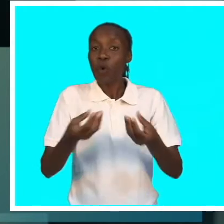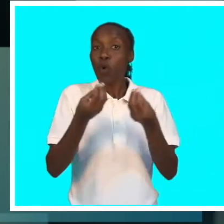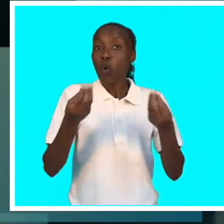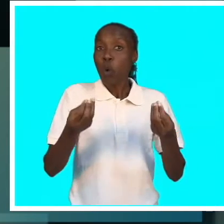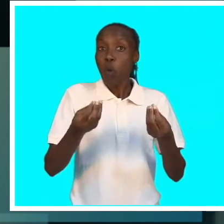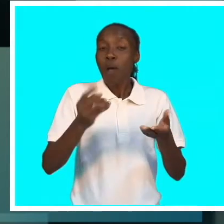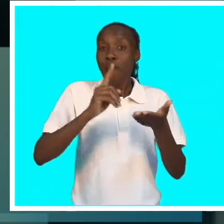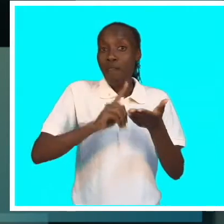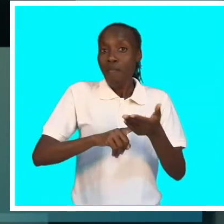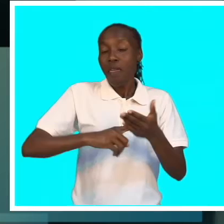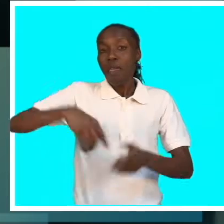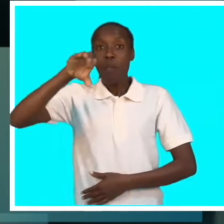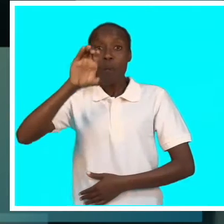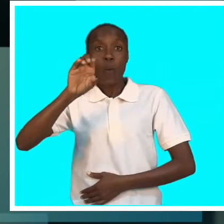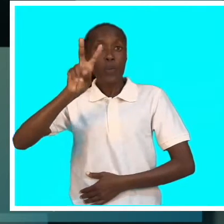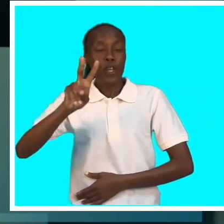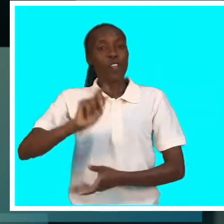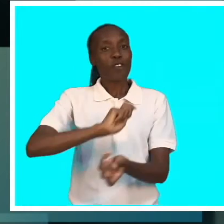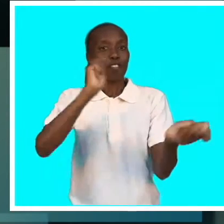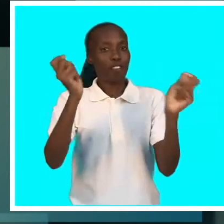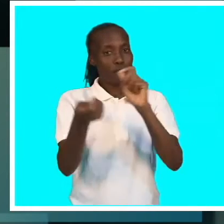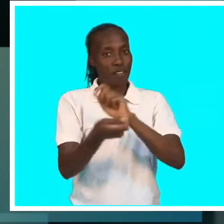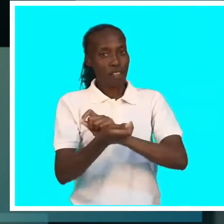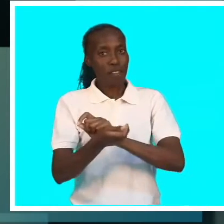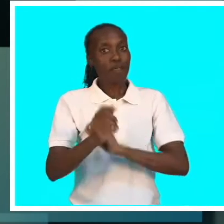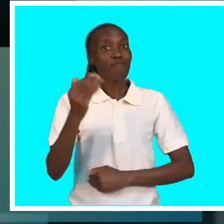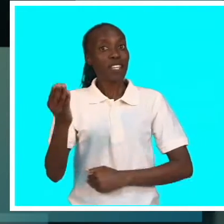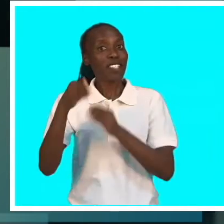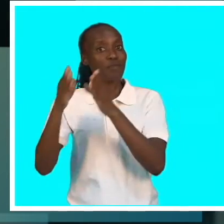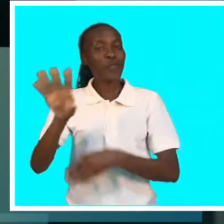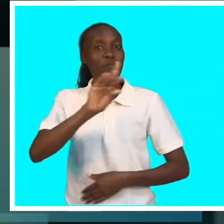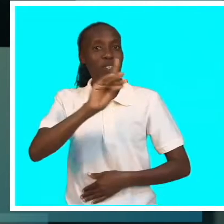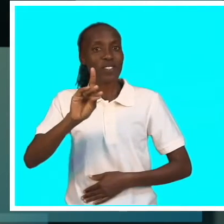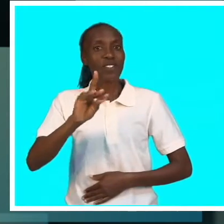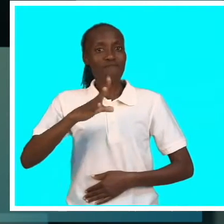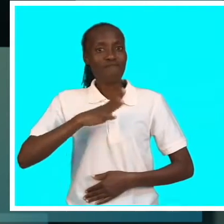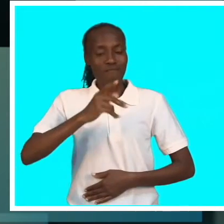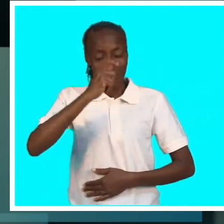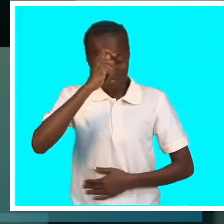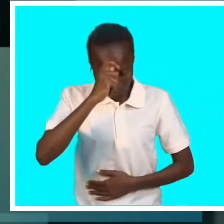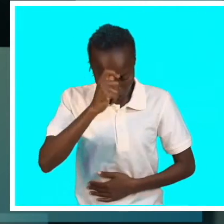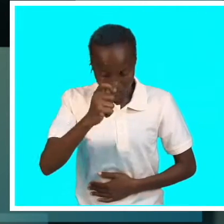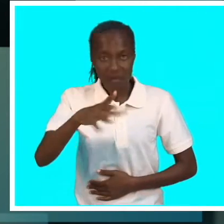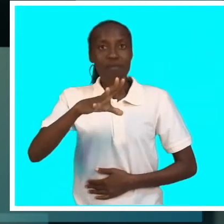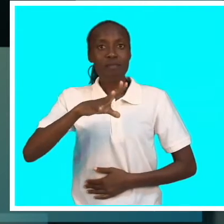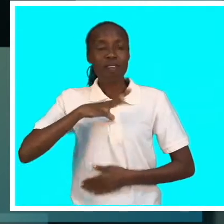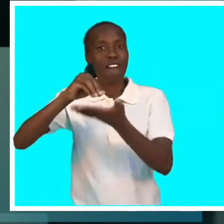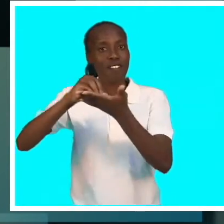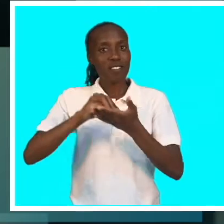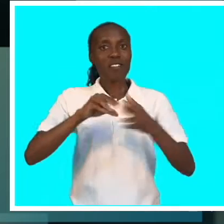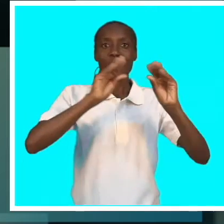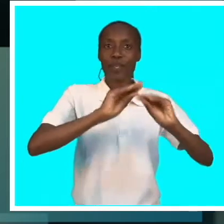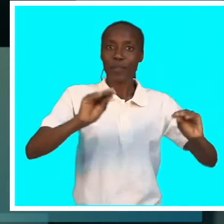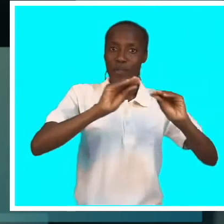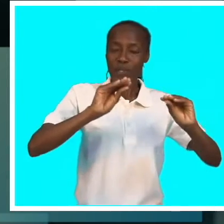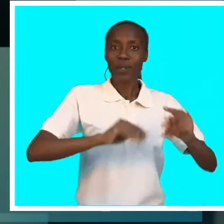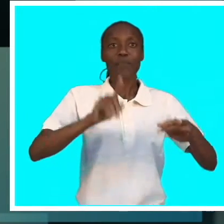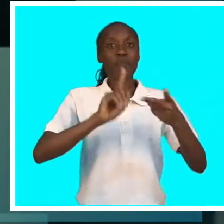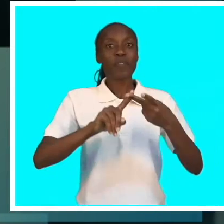como é o caso do currículo adaptado. As pessoas com deficiência são respeitadas, têm acesso à